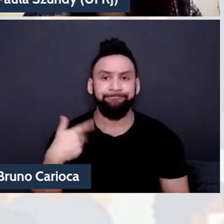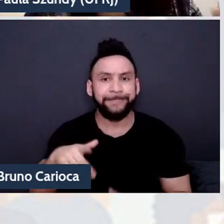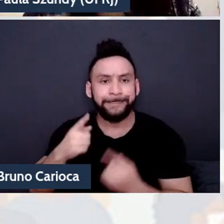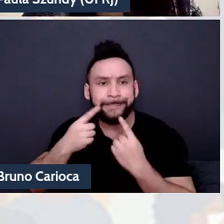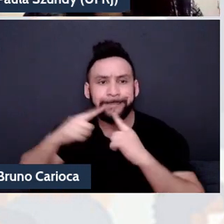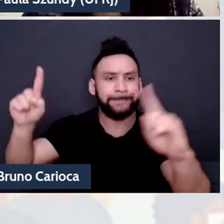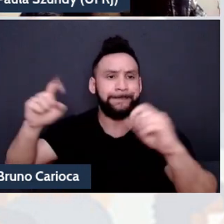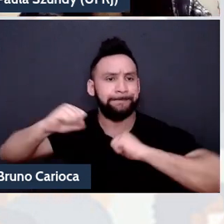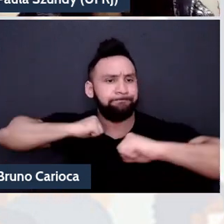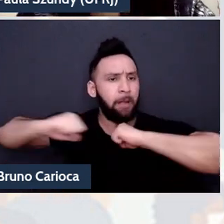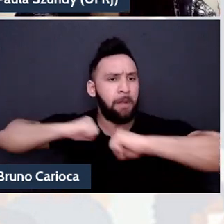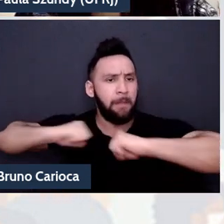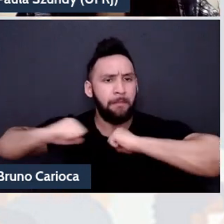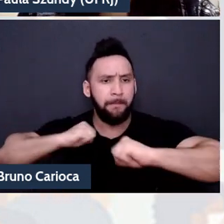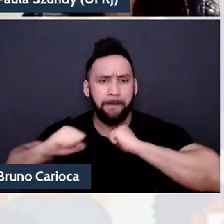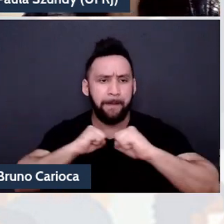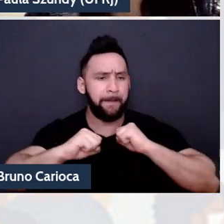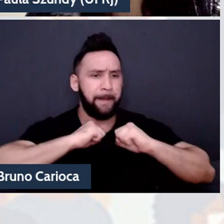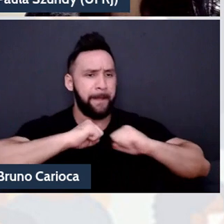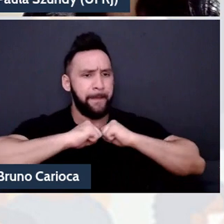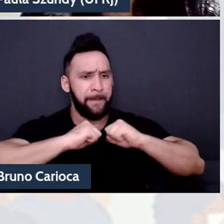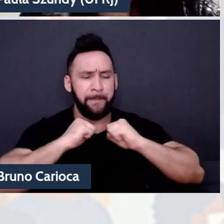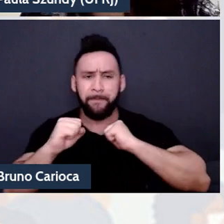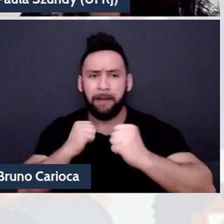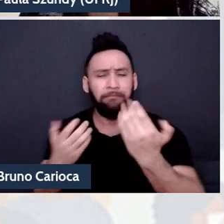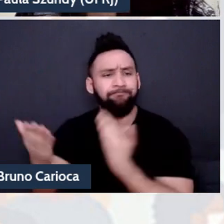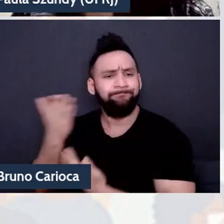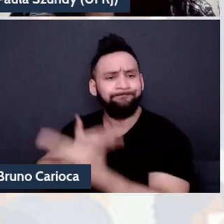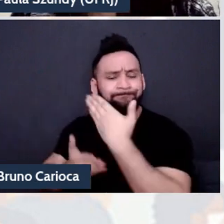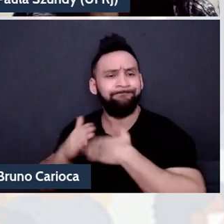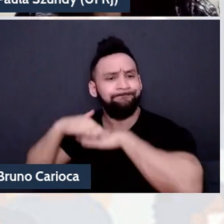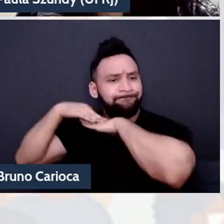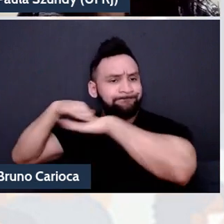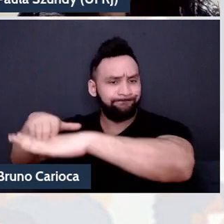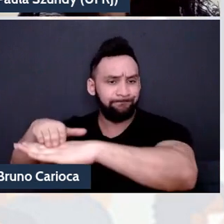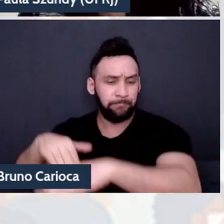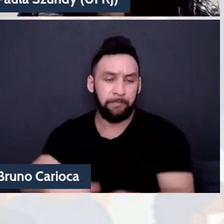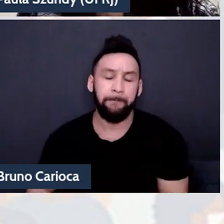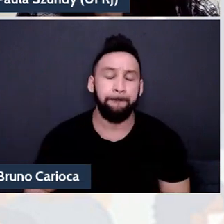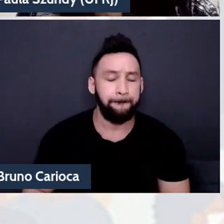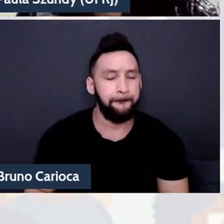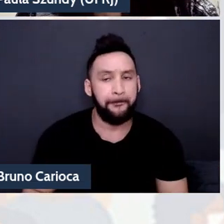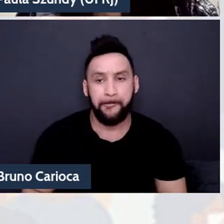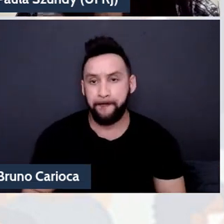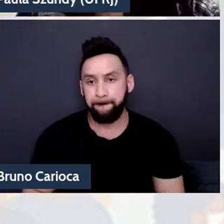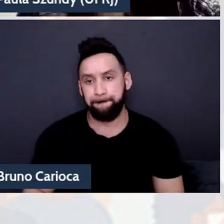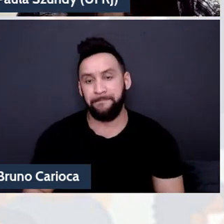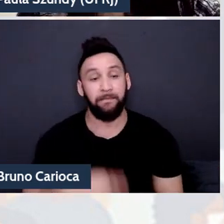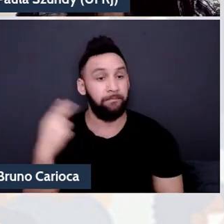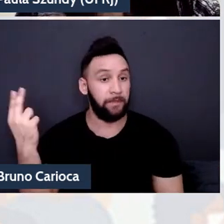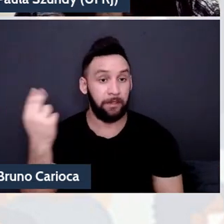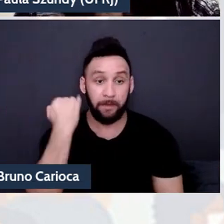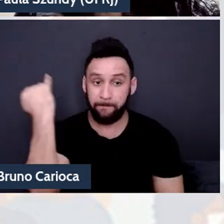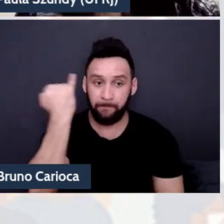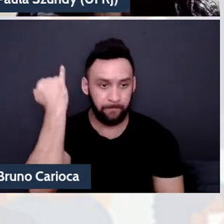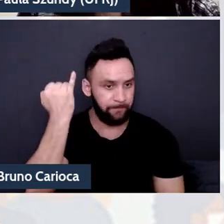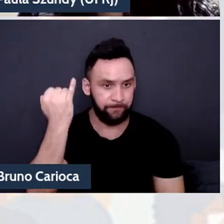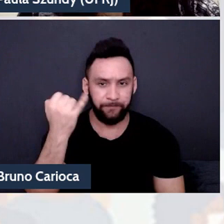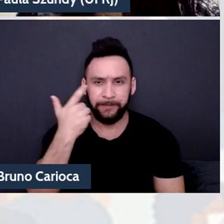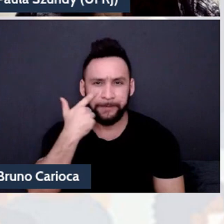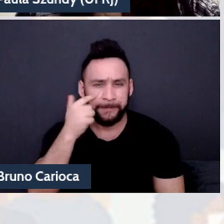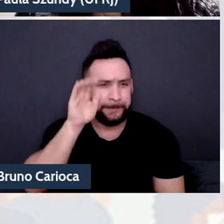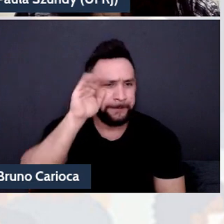um contexto, né, mais favorável para essas lutas, a gente tem que lidar, né, com esse documento e achar brechas,